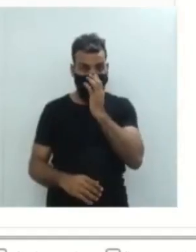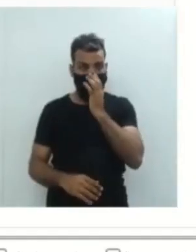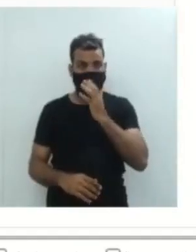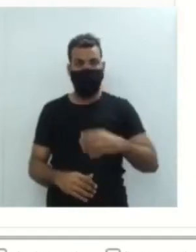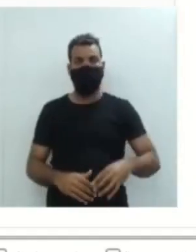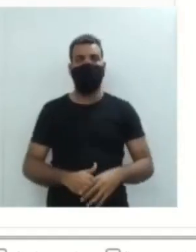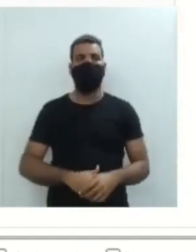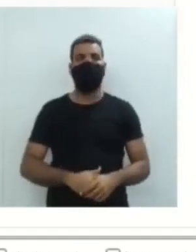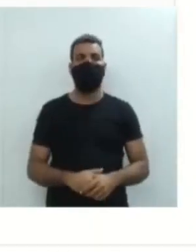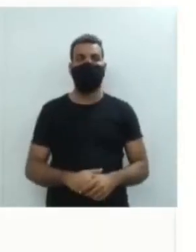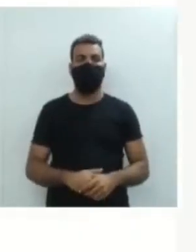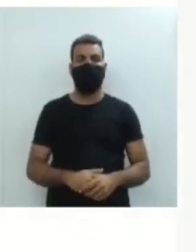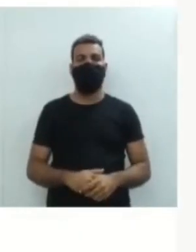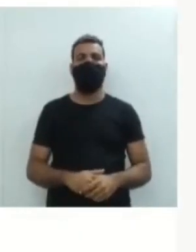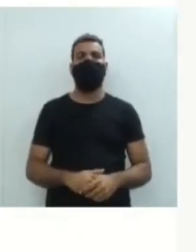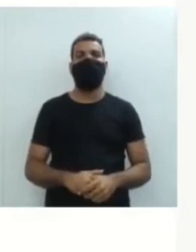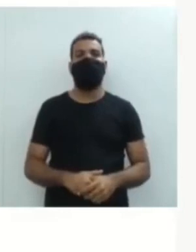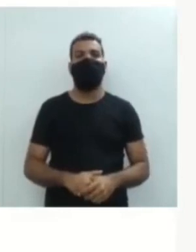desse método